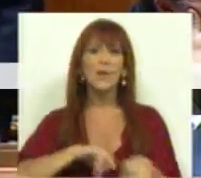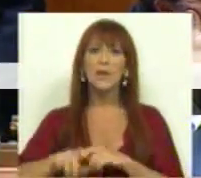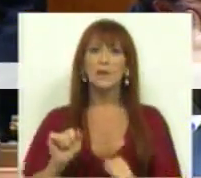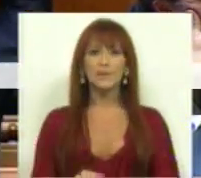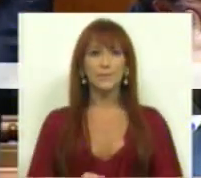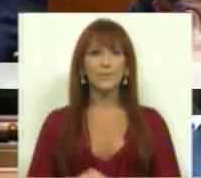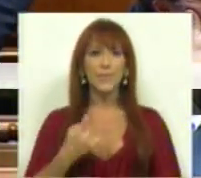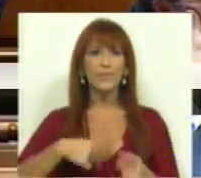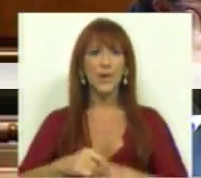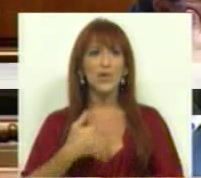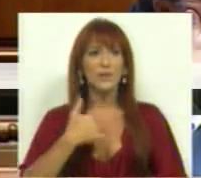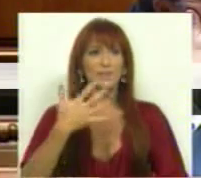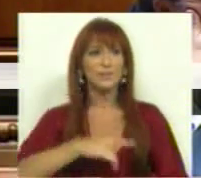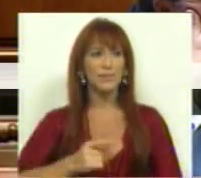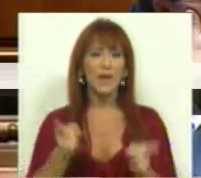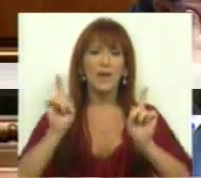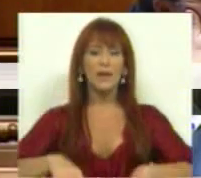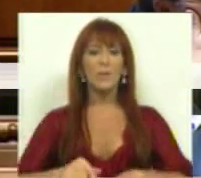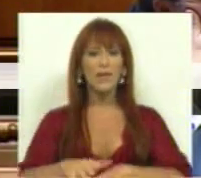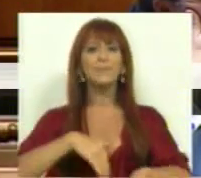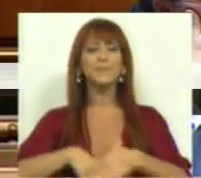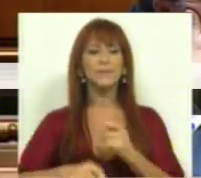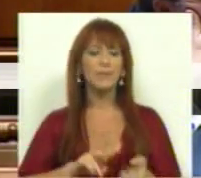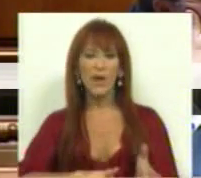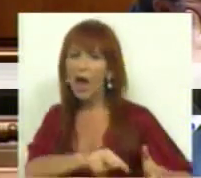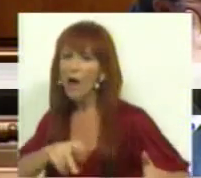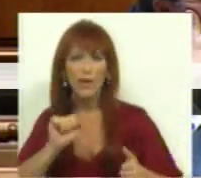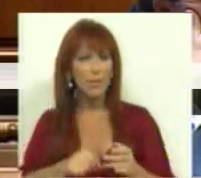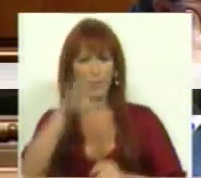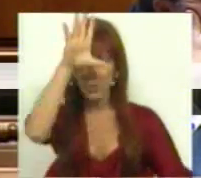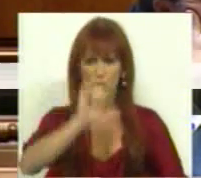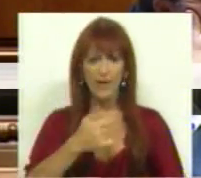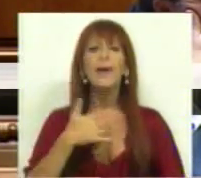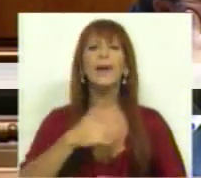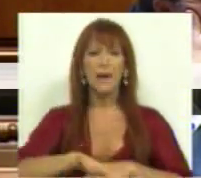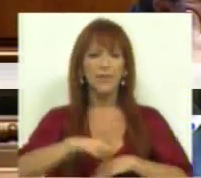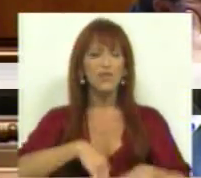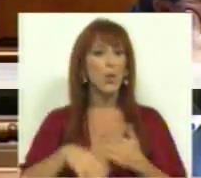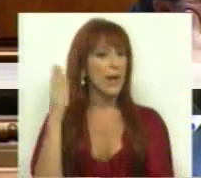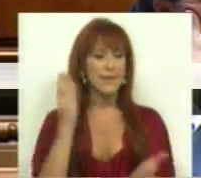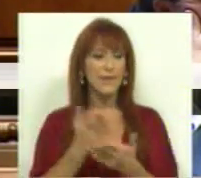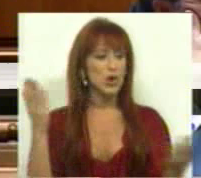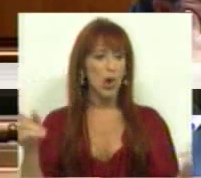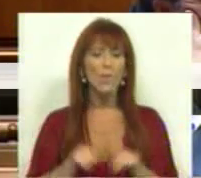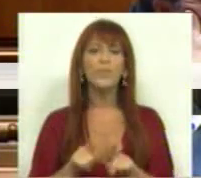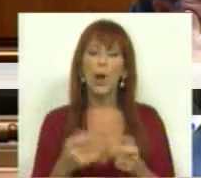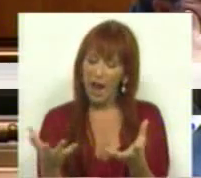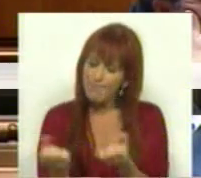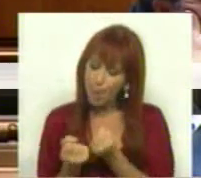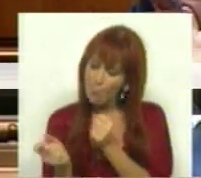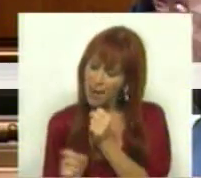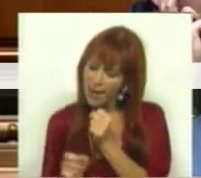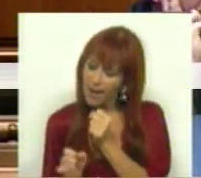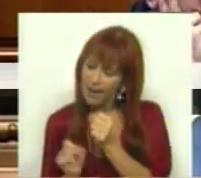Deputado, nós queremos também fazer a reforma do Estado. E queremos fazê-la não apenas para poupar